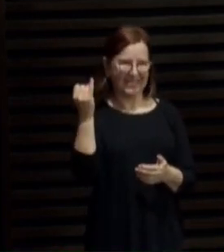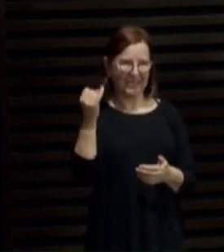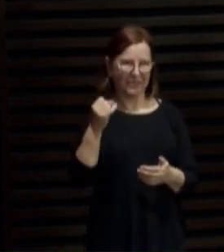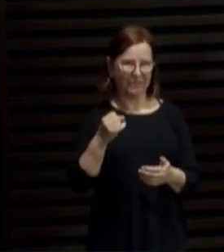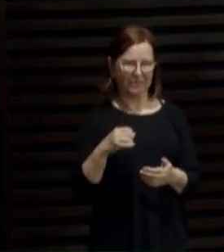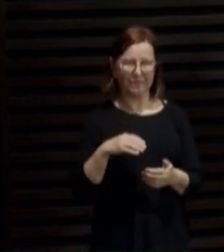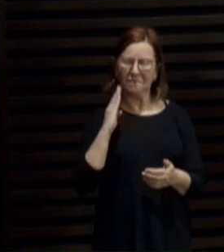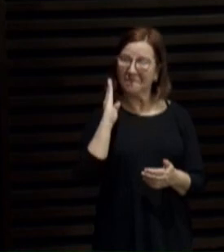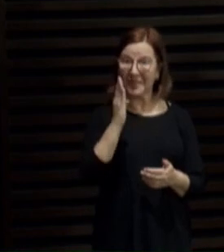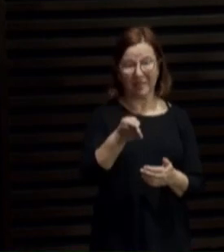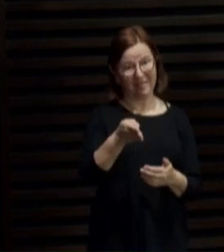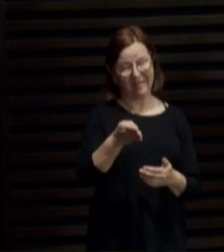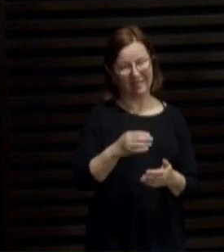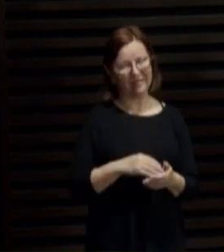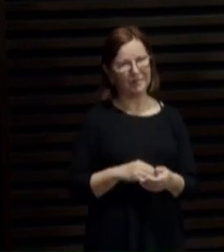fundamental.